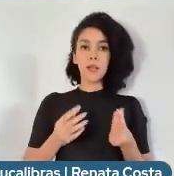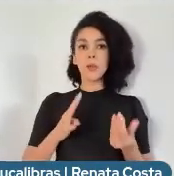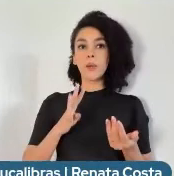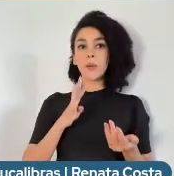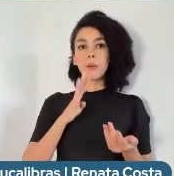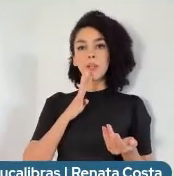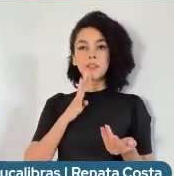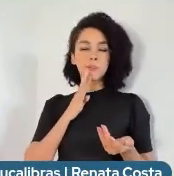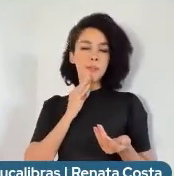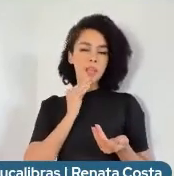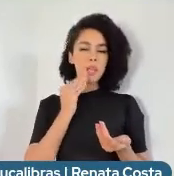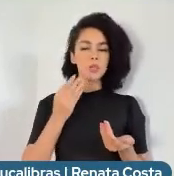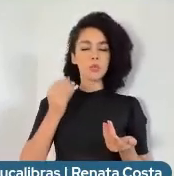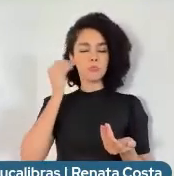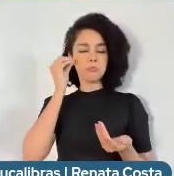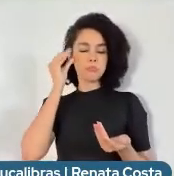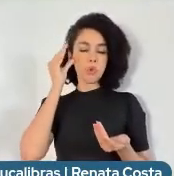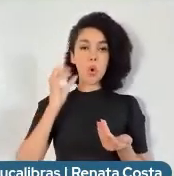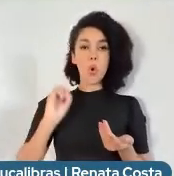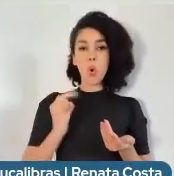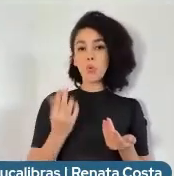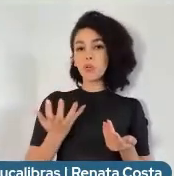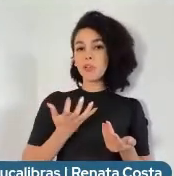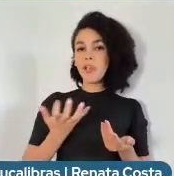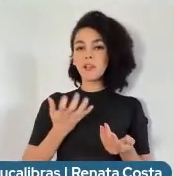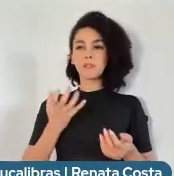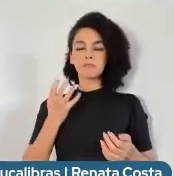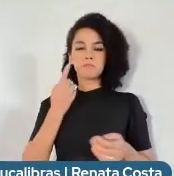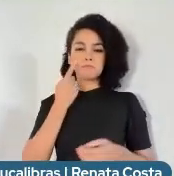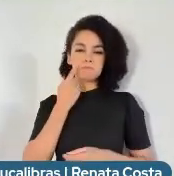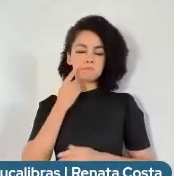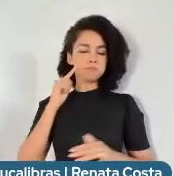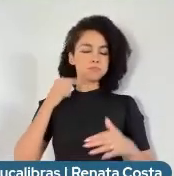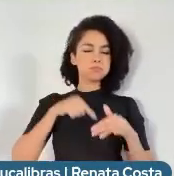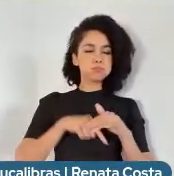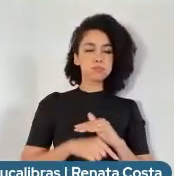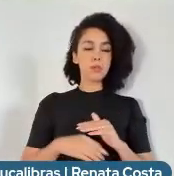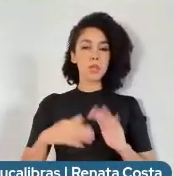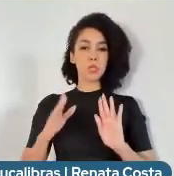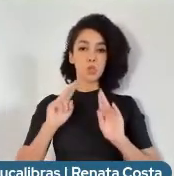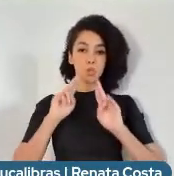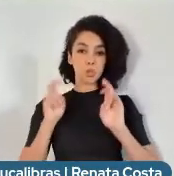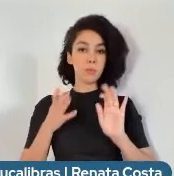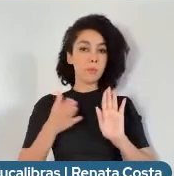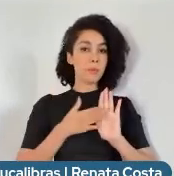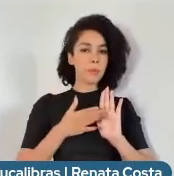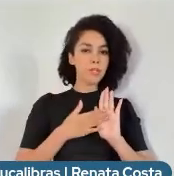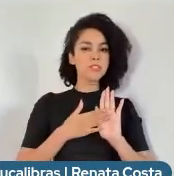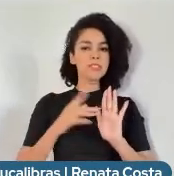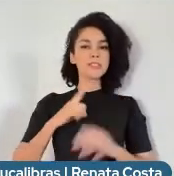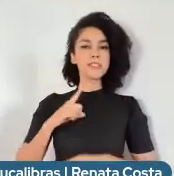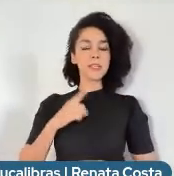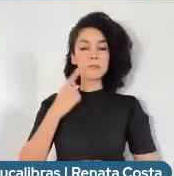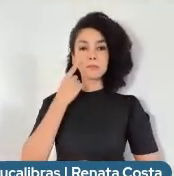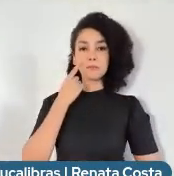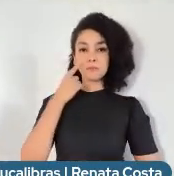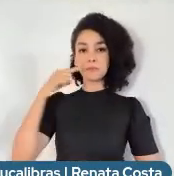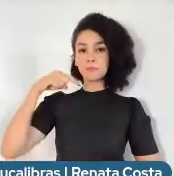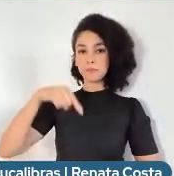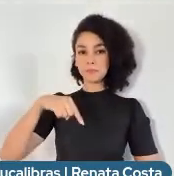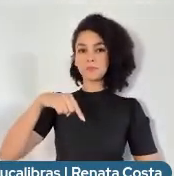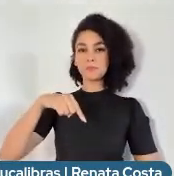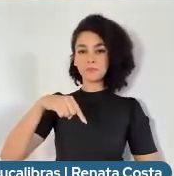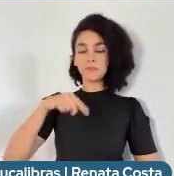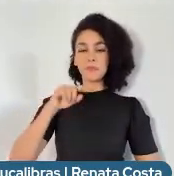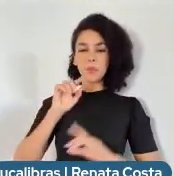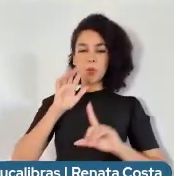conhecimento ou querem aprofundar um pouco mais sobre as nossas propostas, elas estão aqui no QR Code dessa